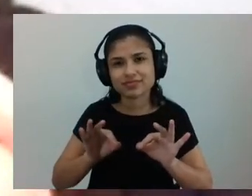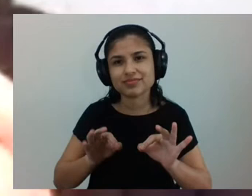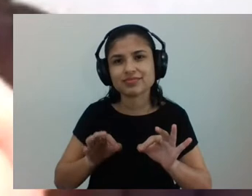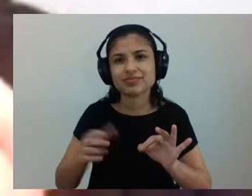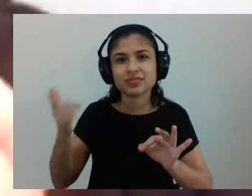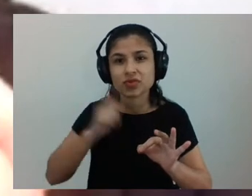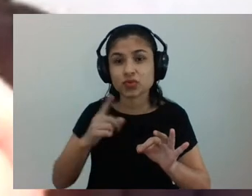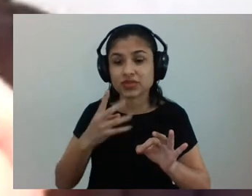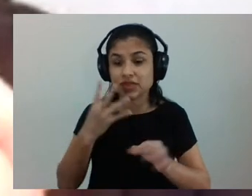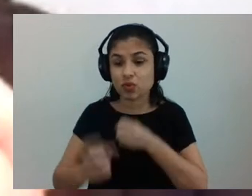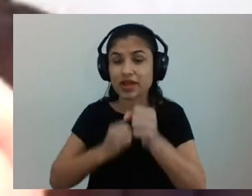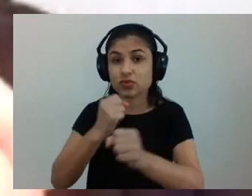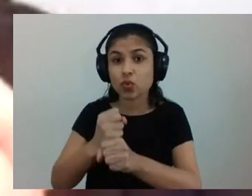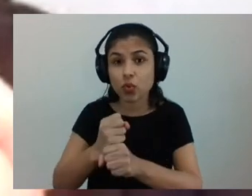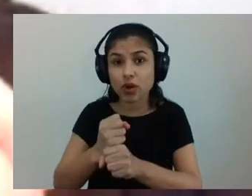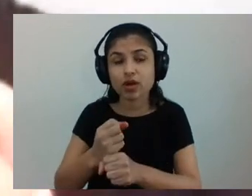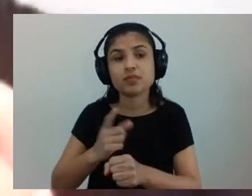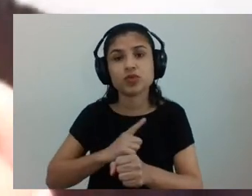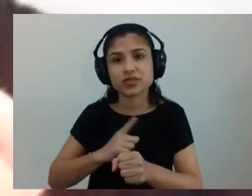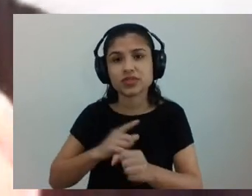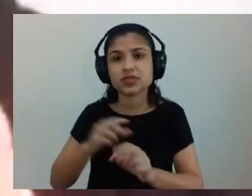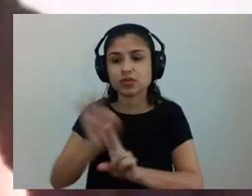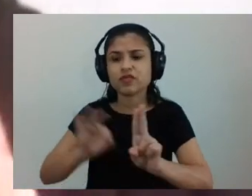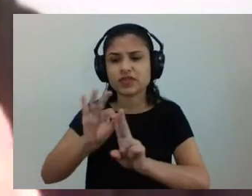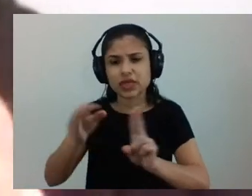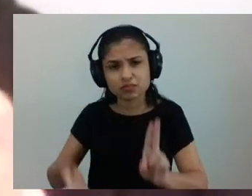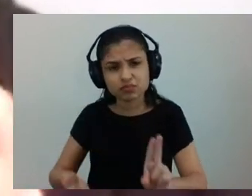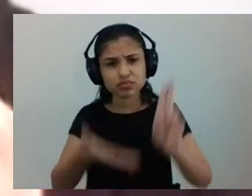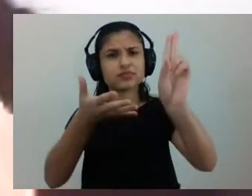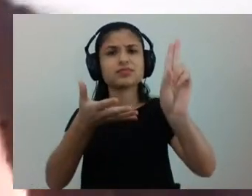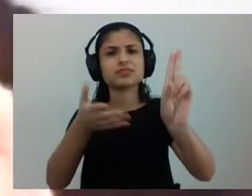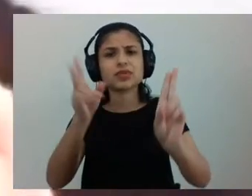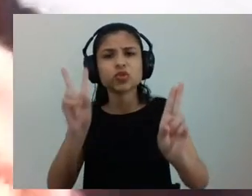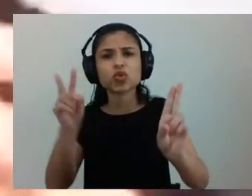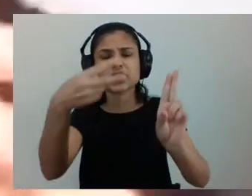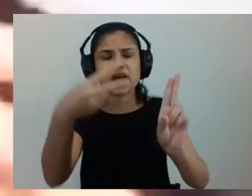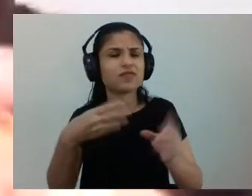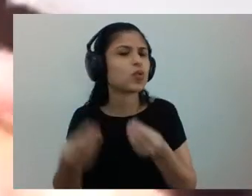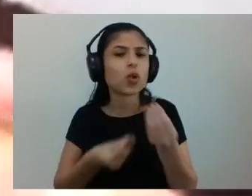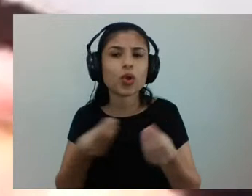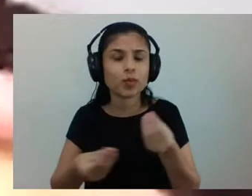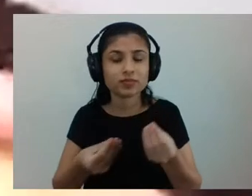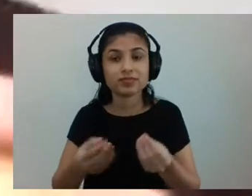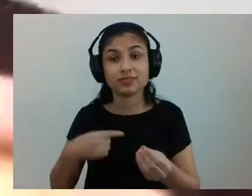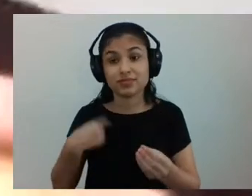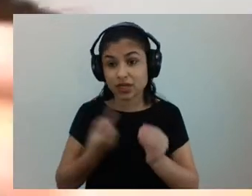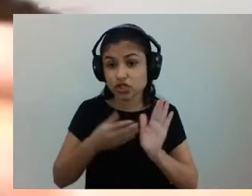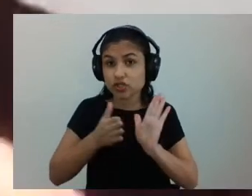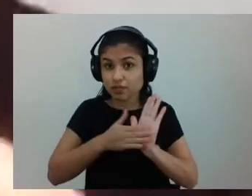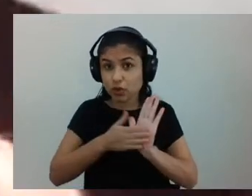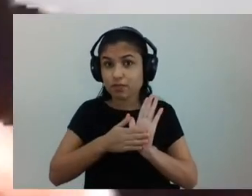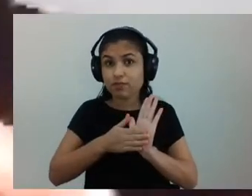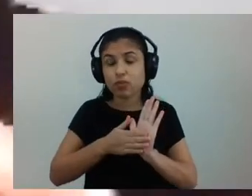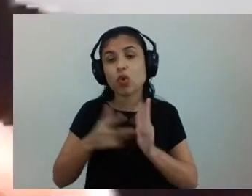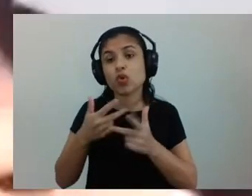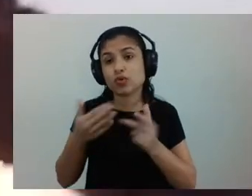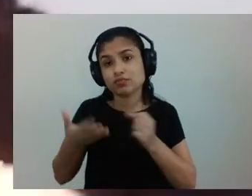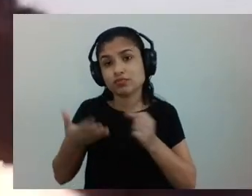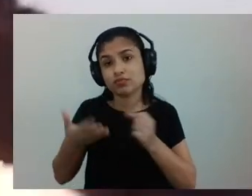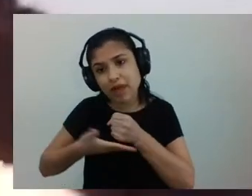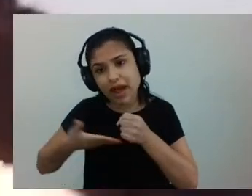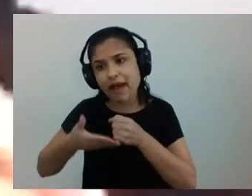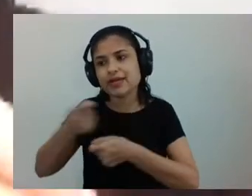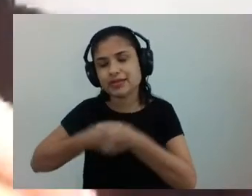4 anos, termos de novo uma universidade notável? Bom, para isso nós propomos, além da coisa básica de administrar